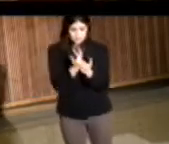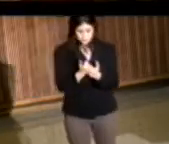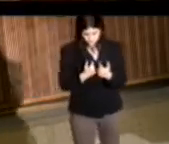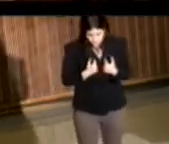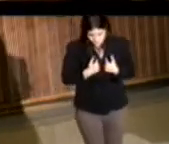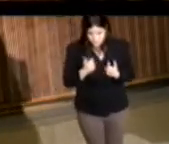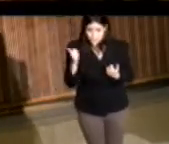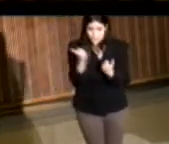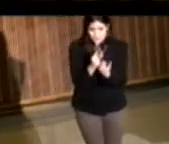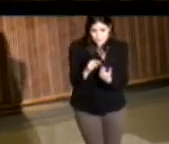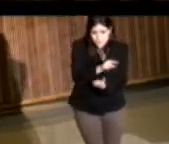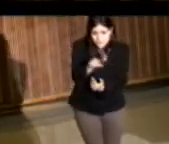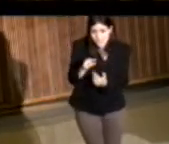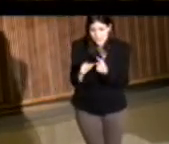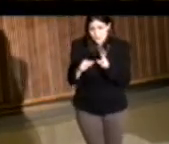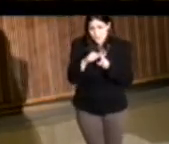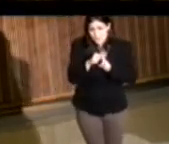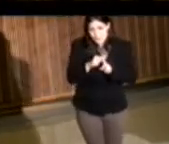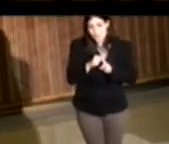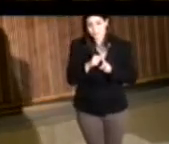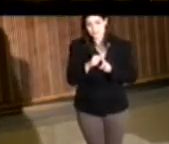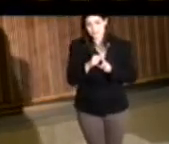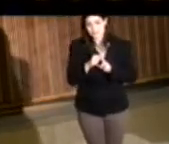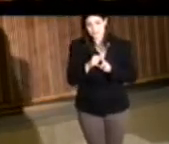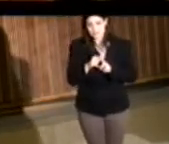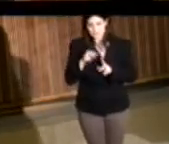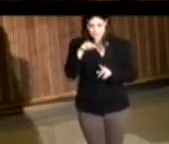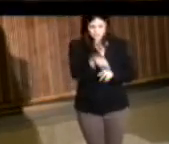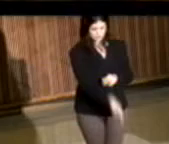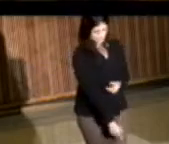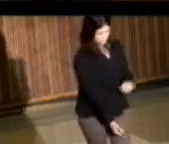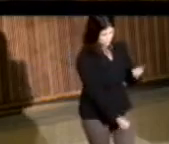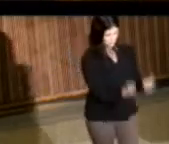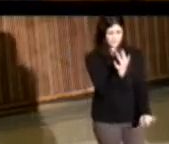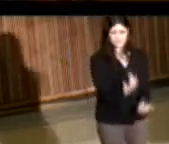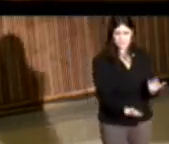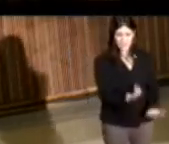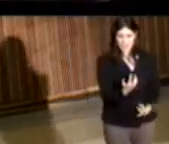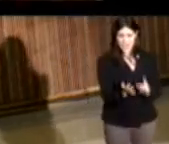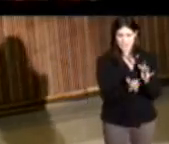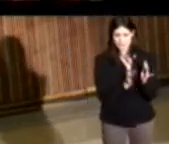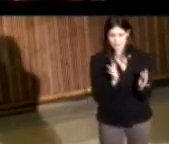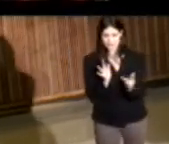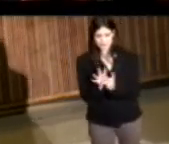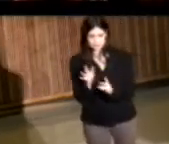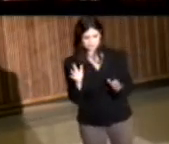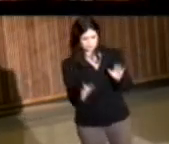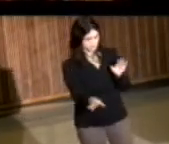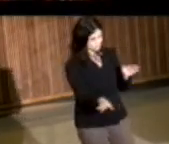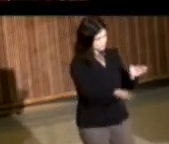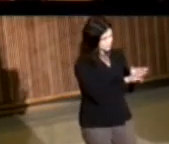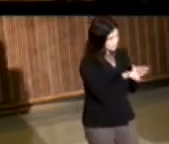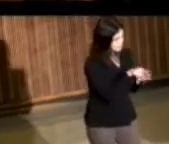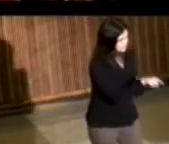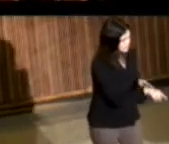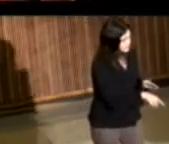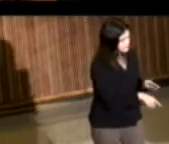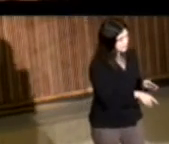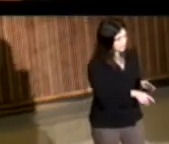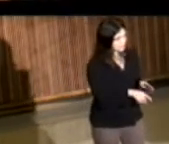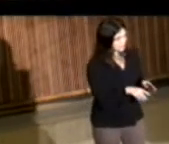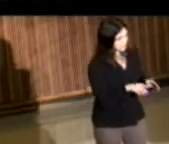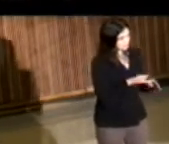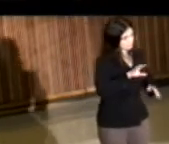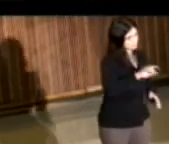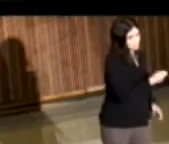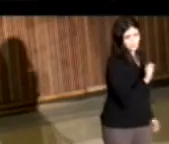do Calvário. Foi por isso que Ele desceu ao Hades, aquele lugar que a gente chama de inferno, e entre a sua morte e a sua